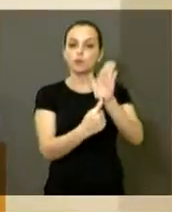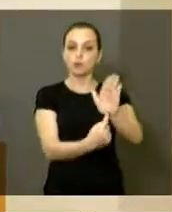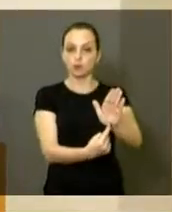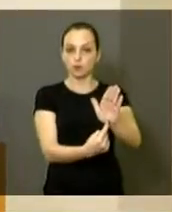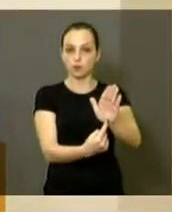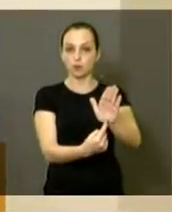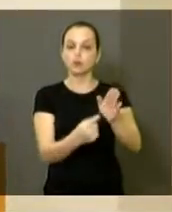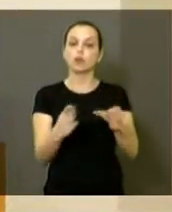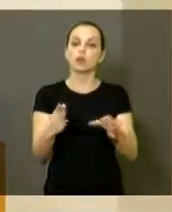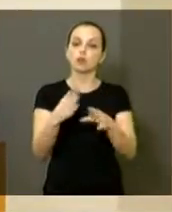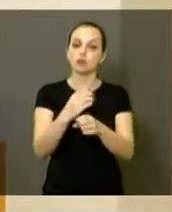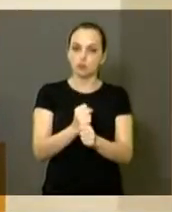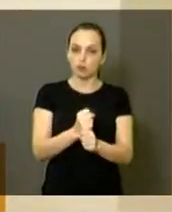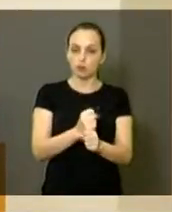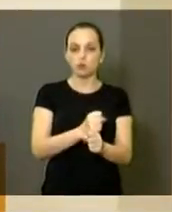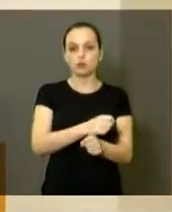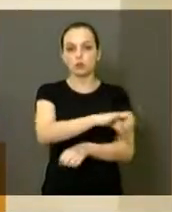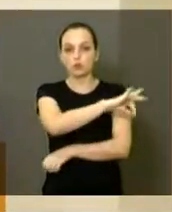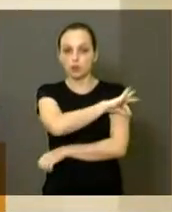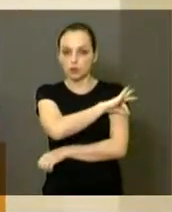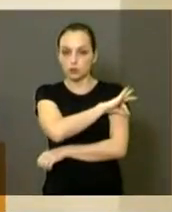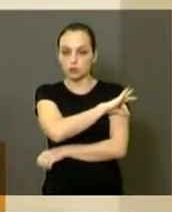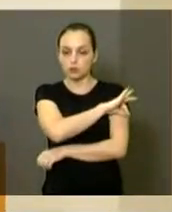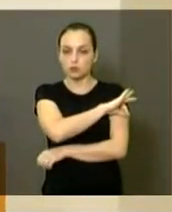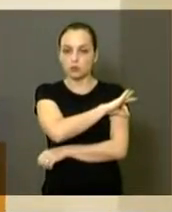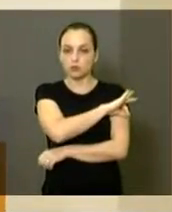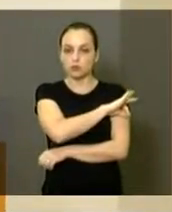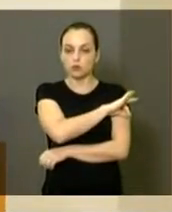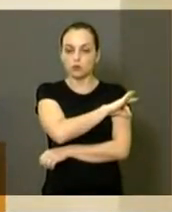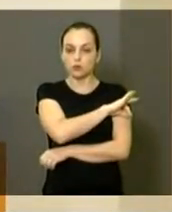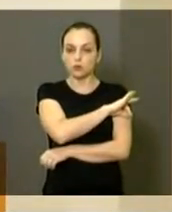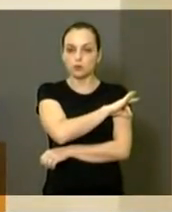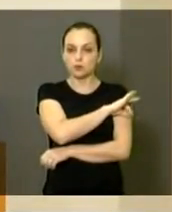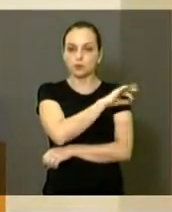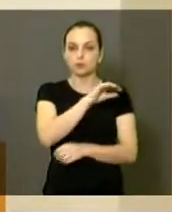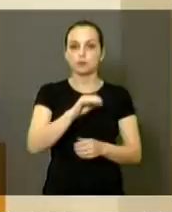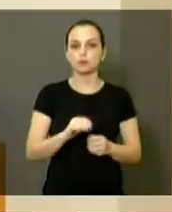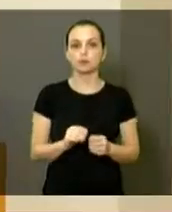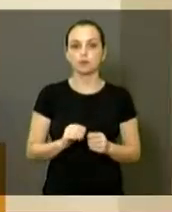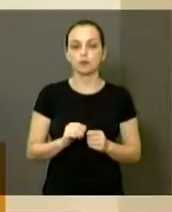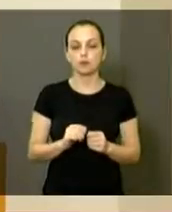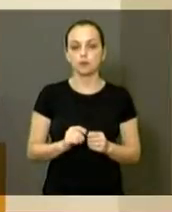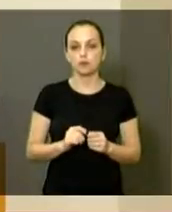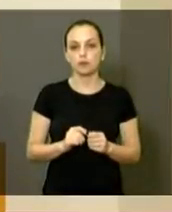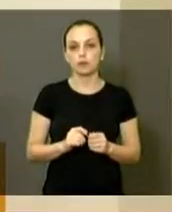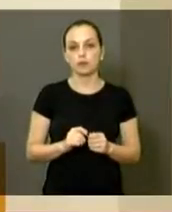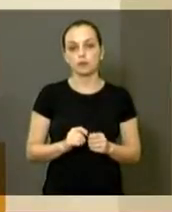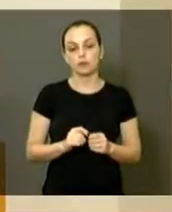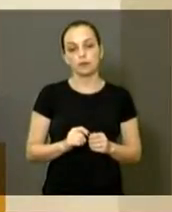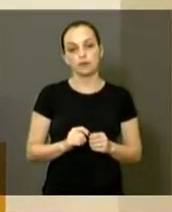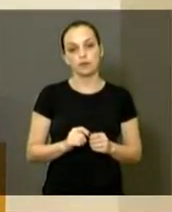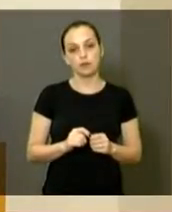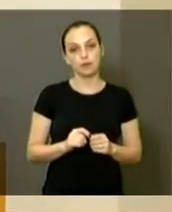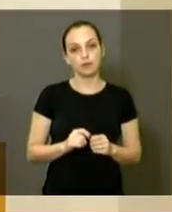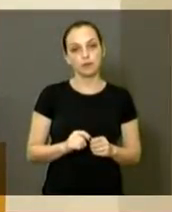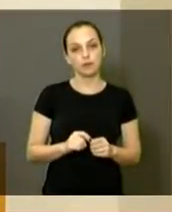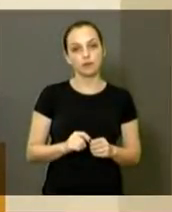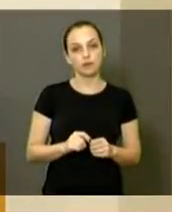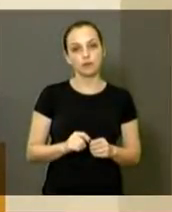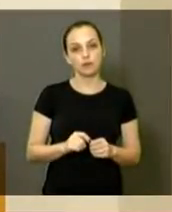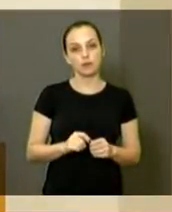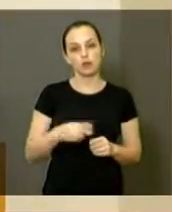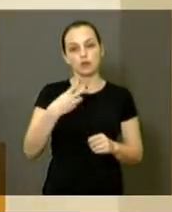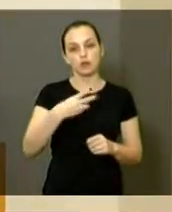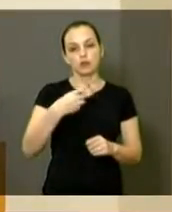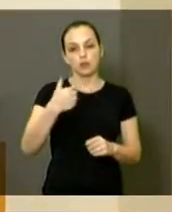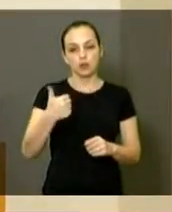as contas da prefeitura e que, no momento, em